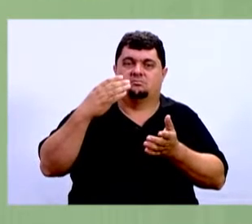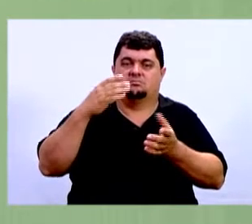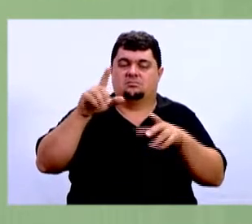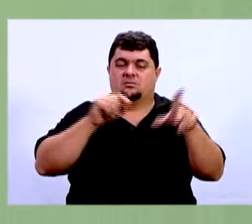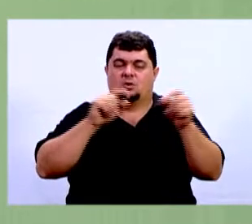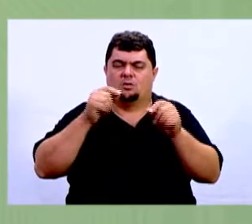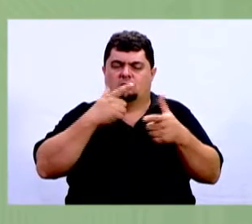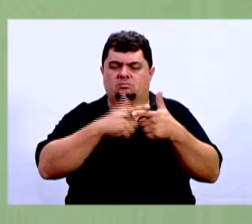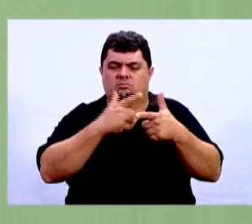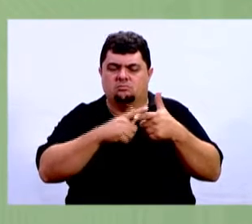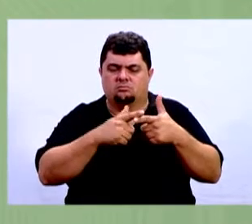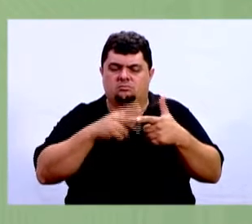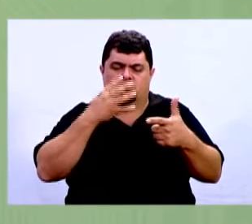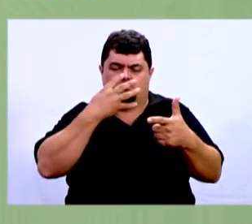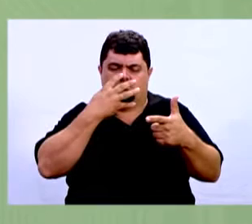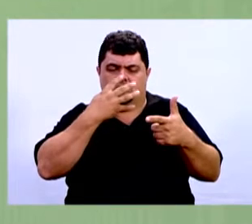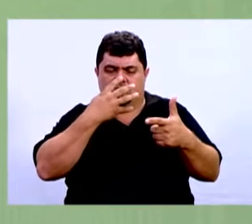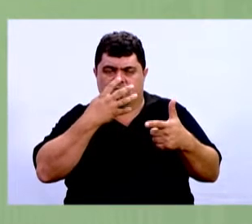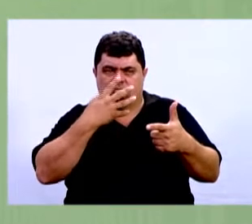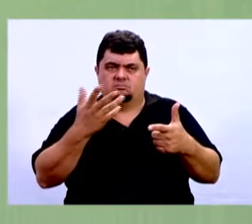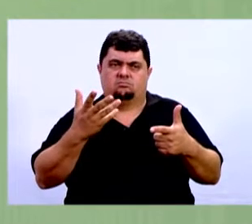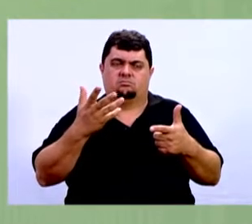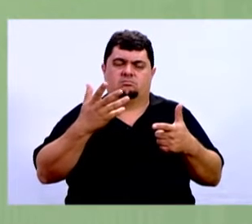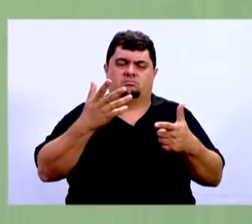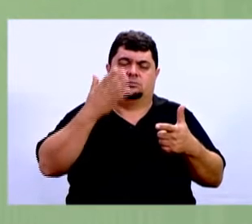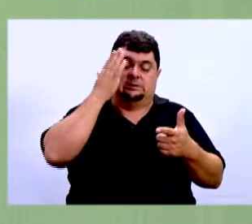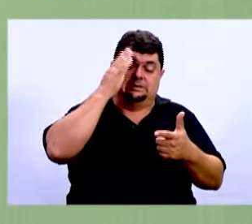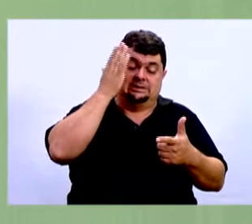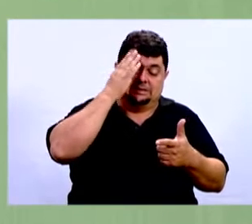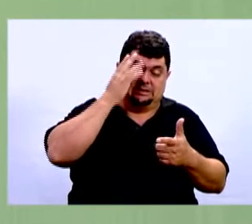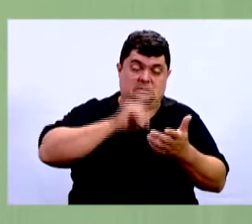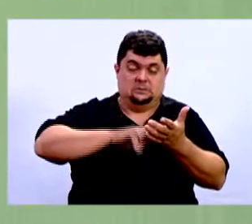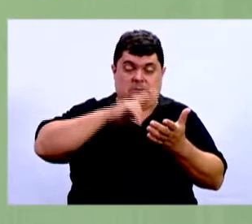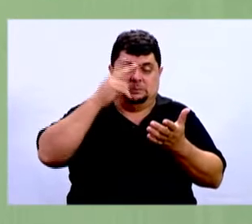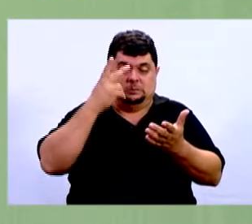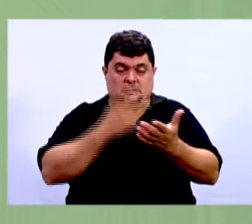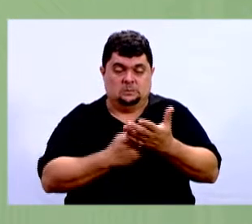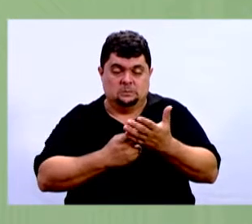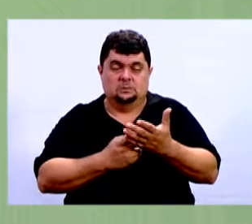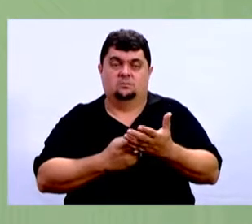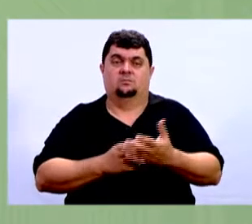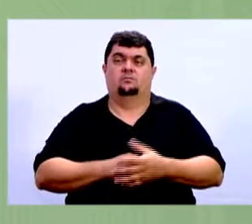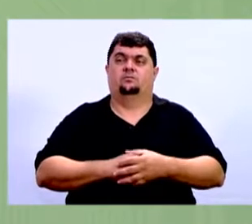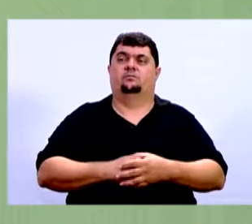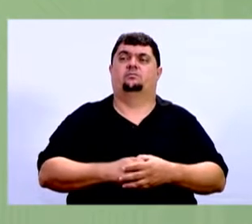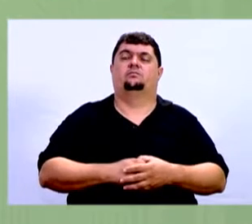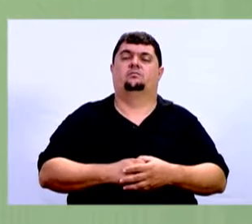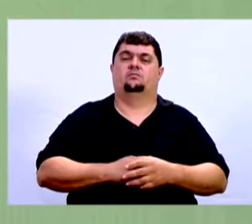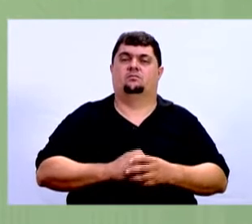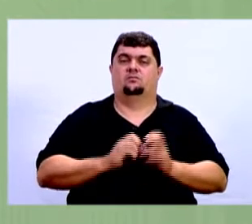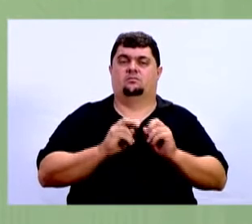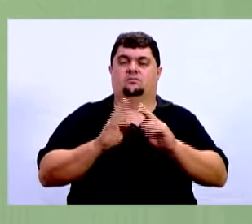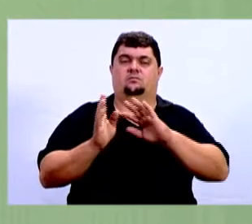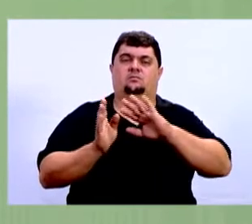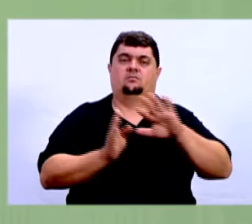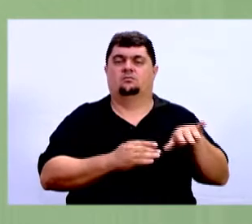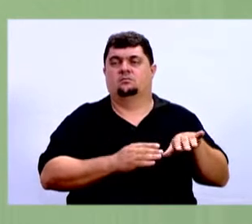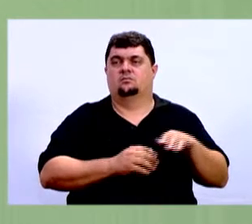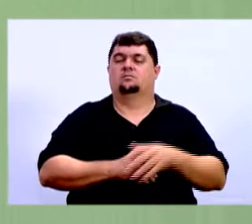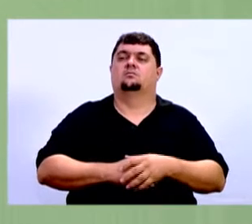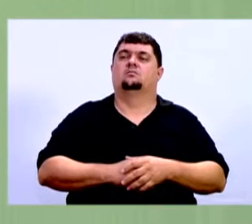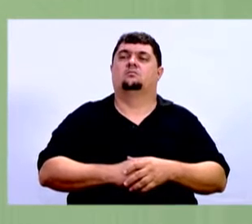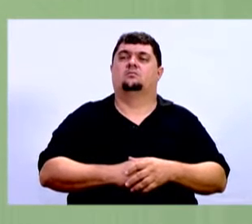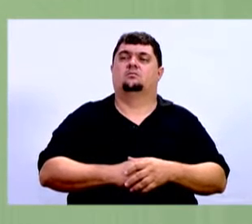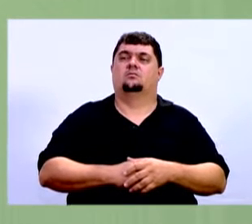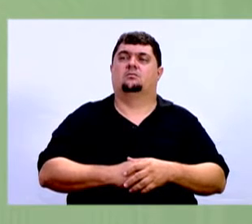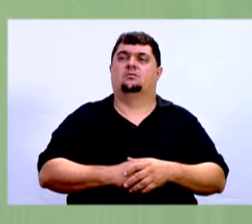um problema, realizar observações, interpretá-las com base nas relações encontradas, ok? E